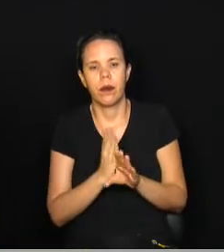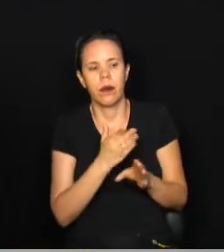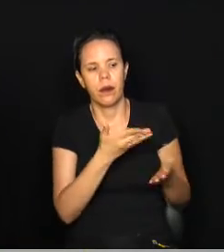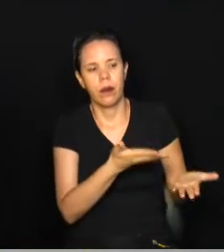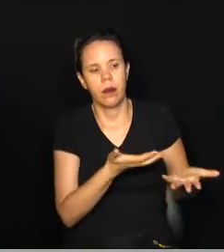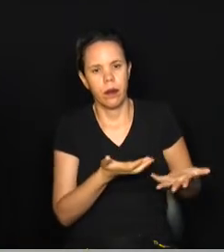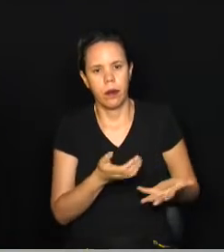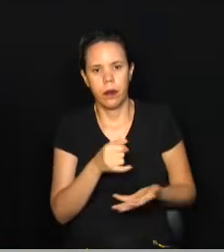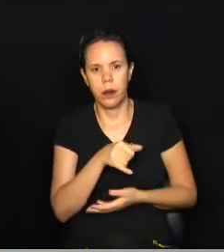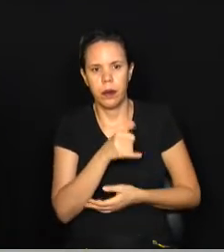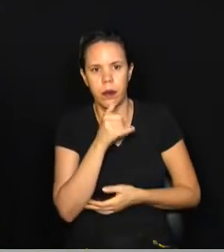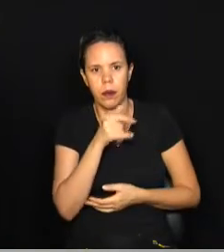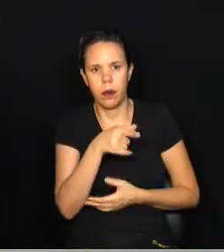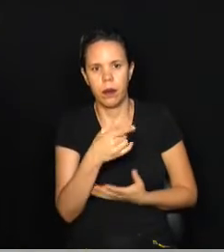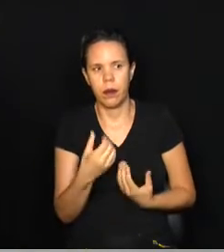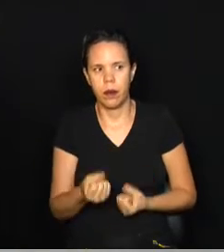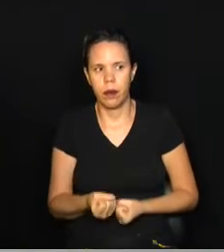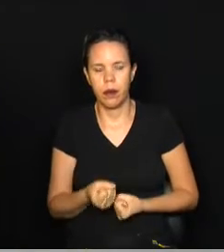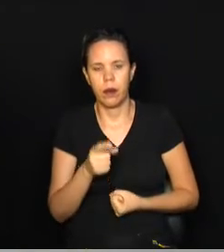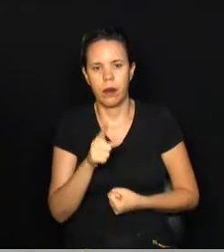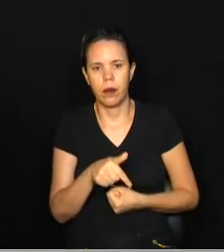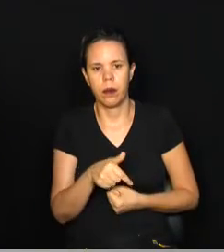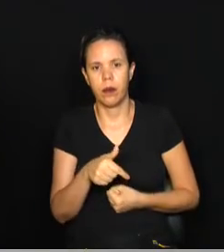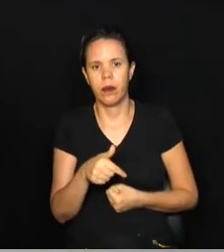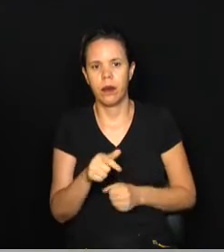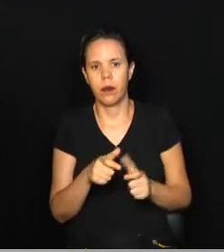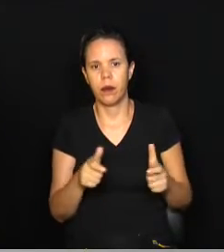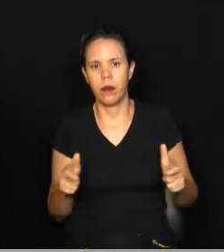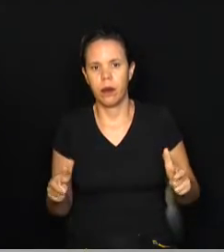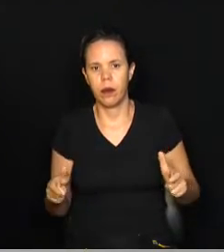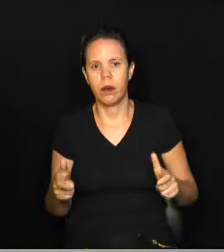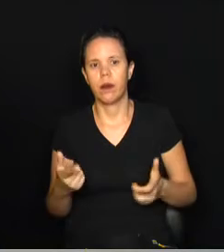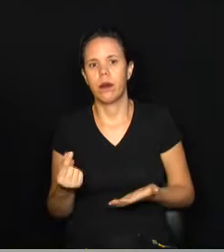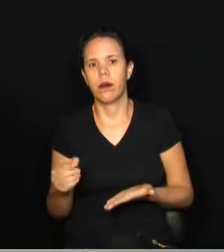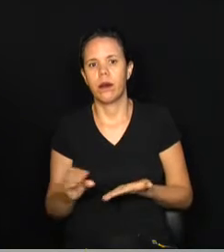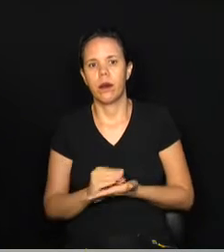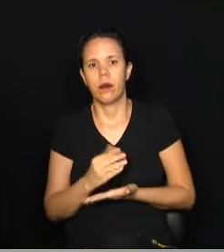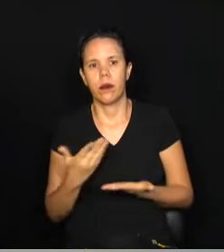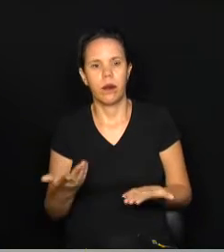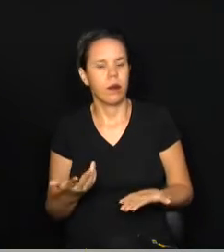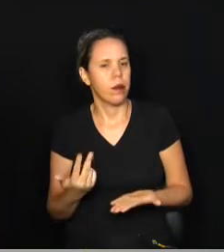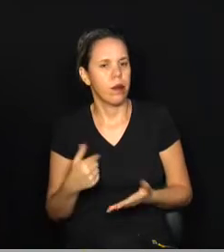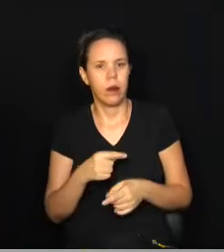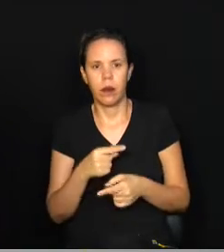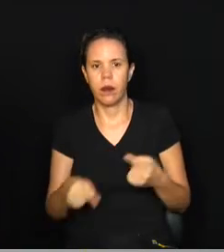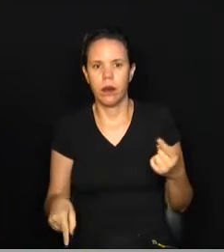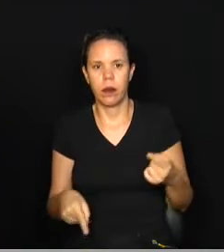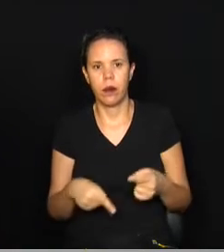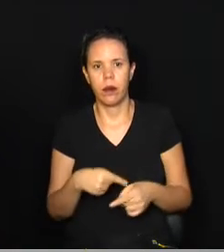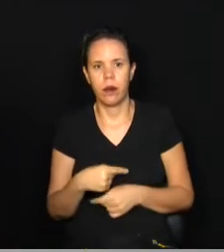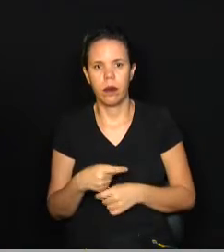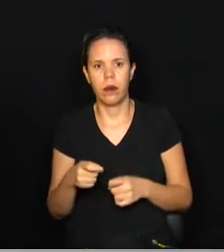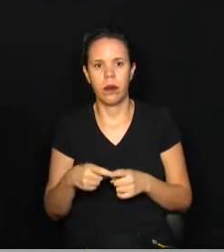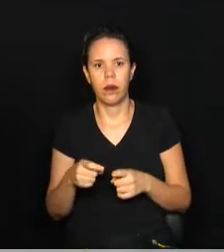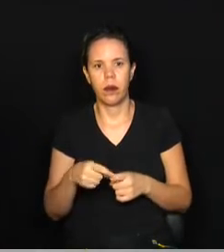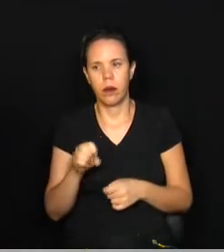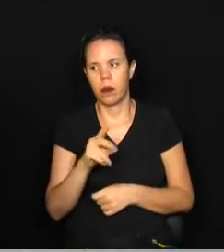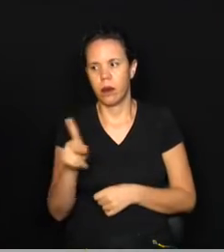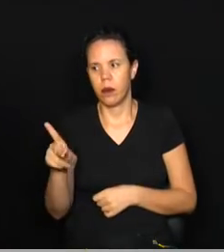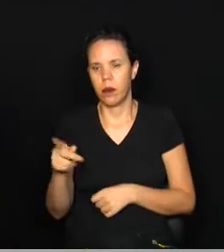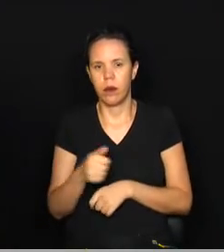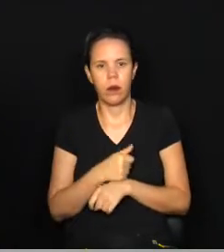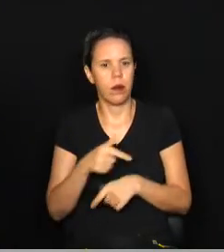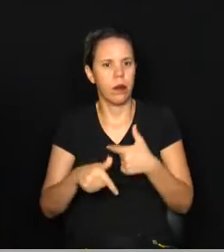querem abraçar essa gama financeira e não deixam o optometrista trabalhar, sendo que